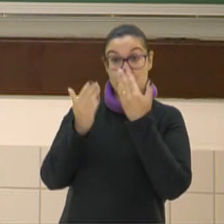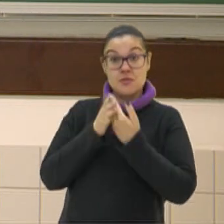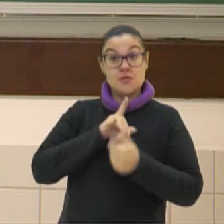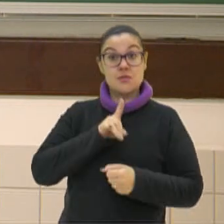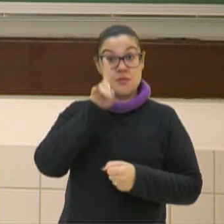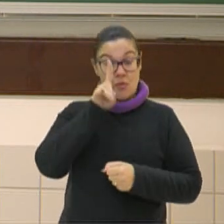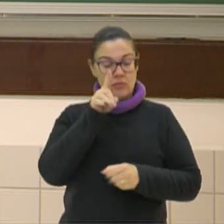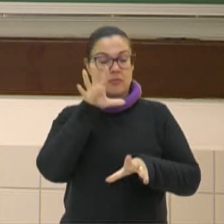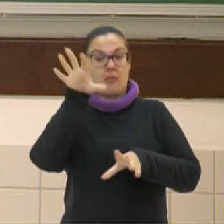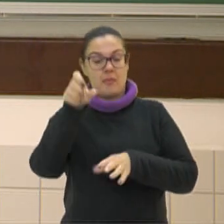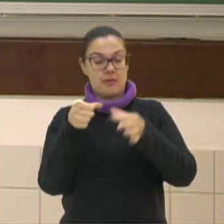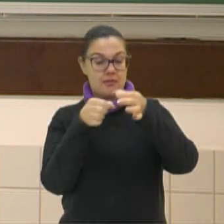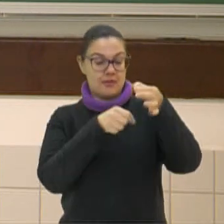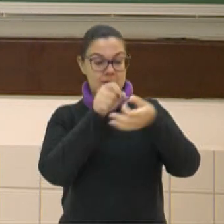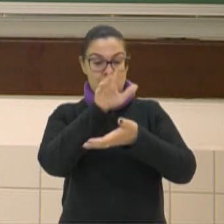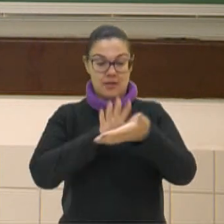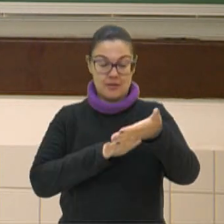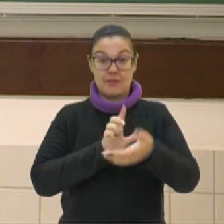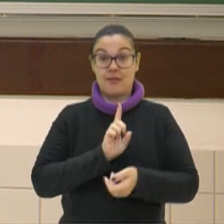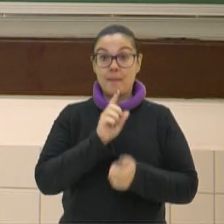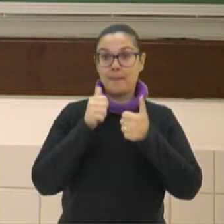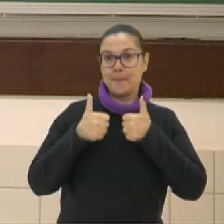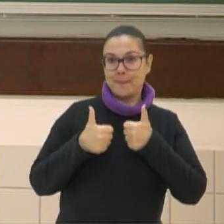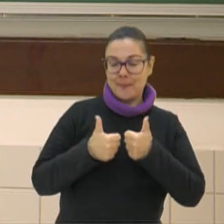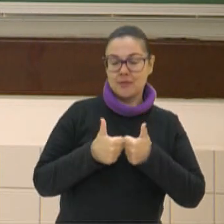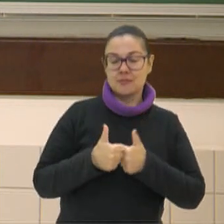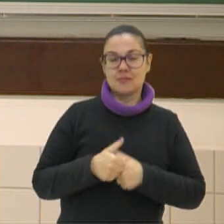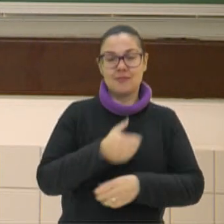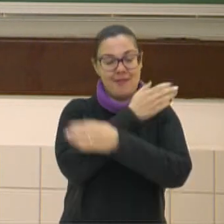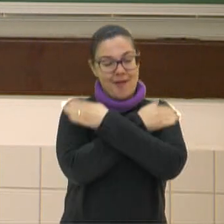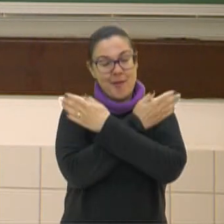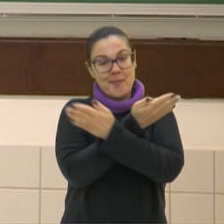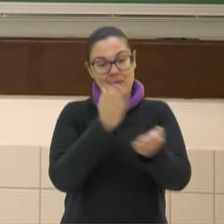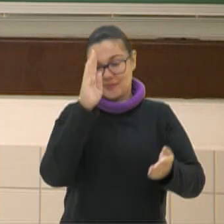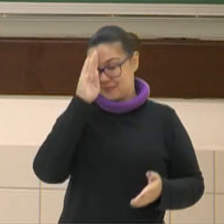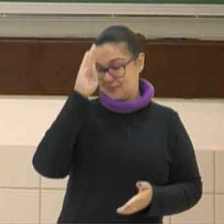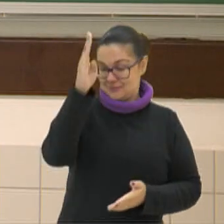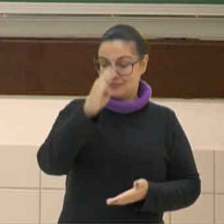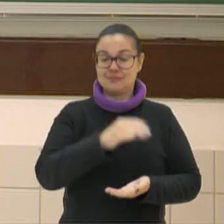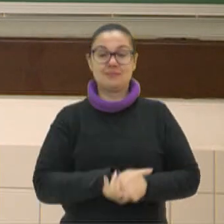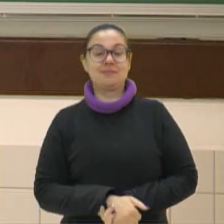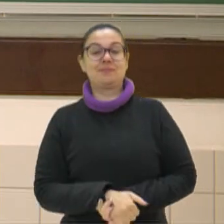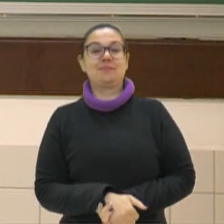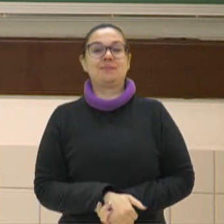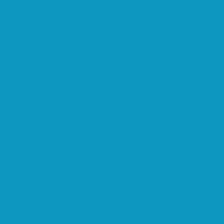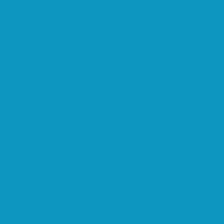e buscar as suas atividades lá, beleza? Galera, abraço, até a próxima!